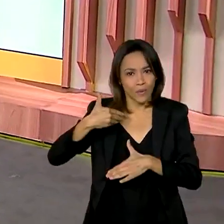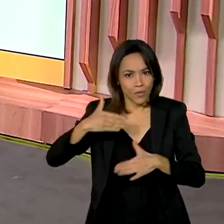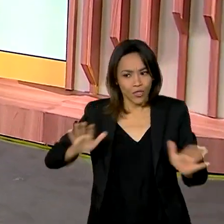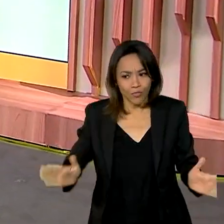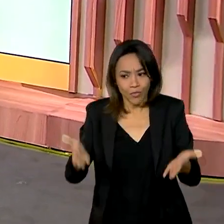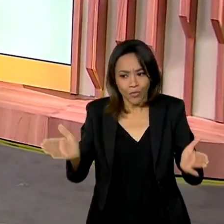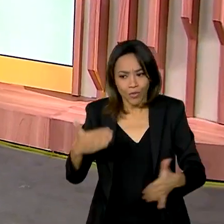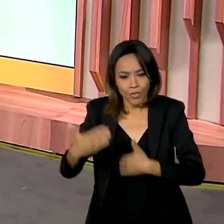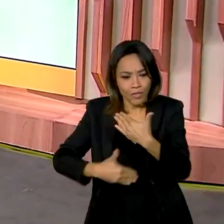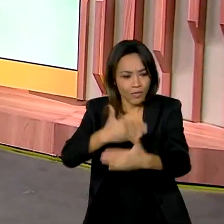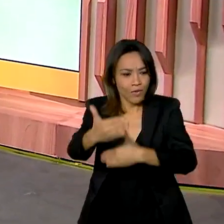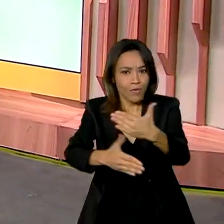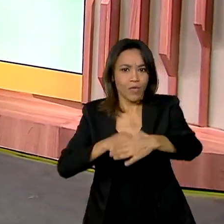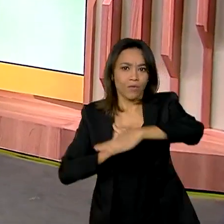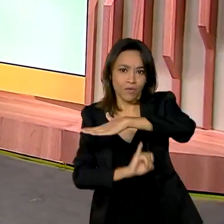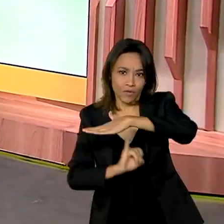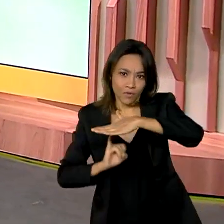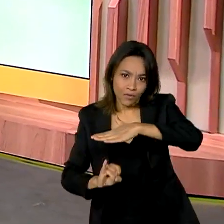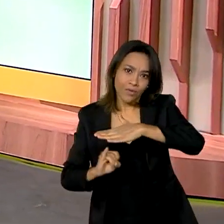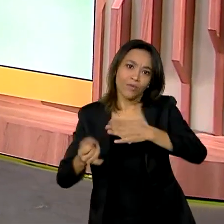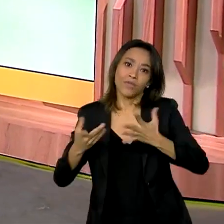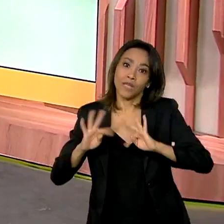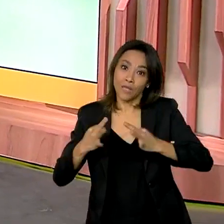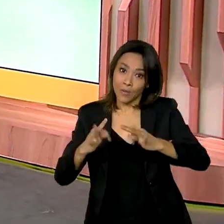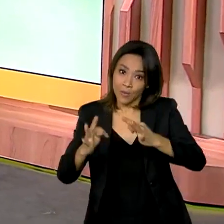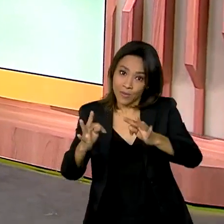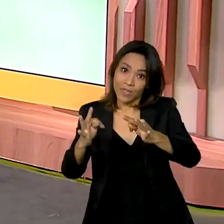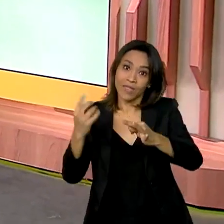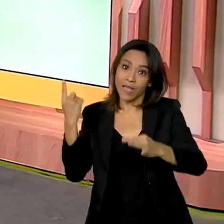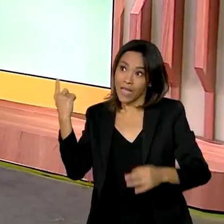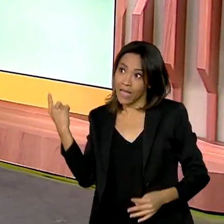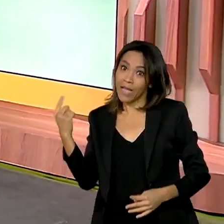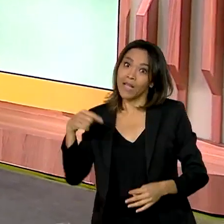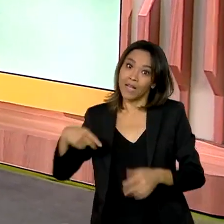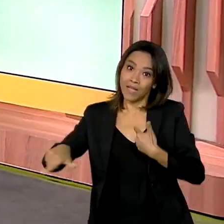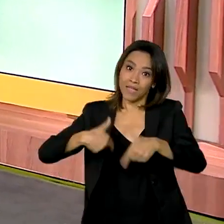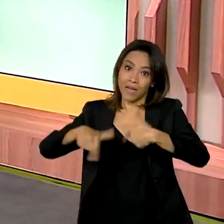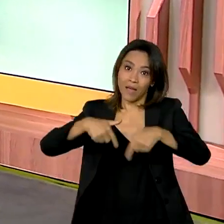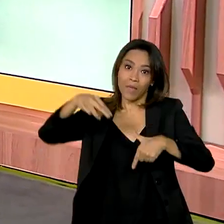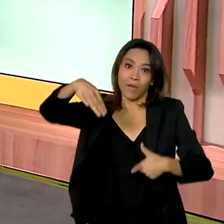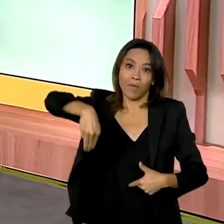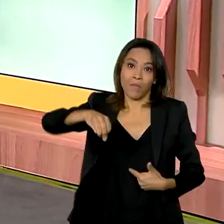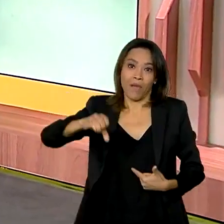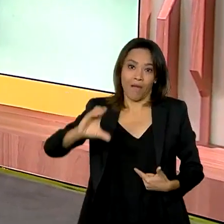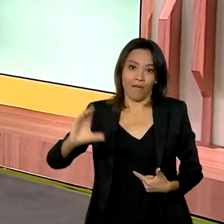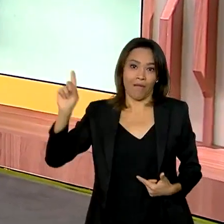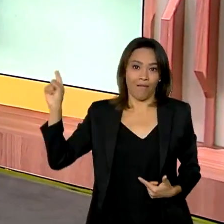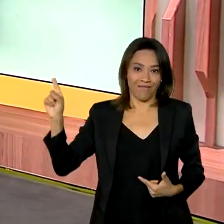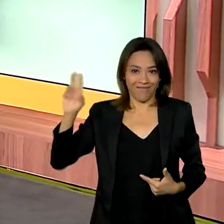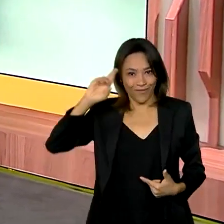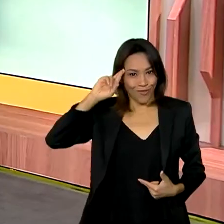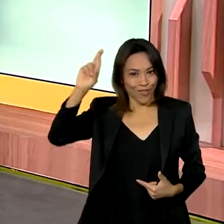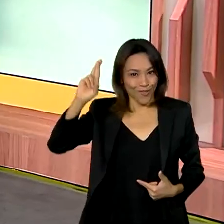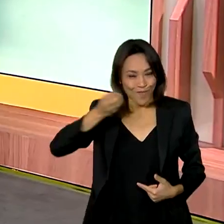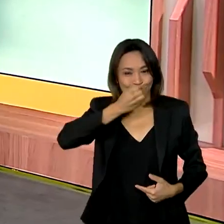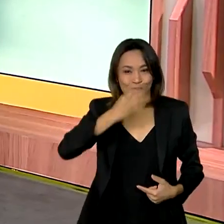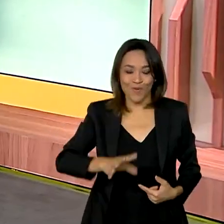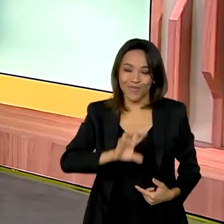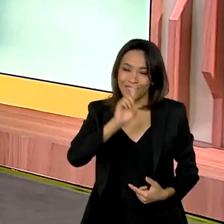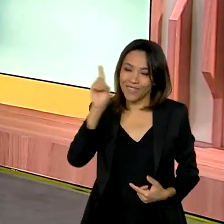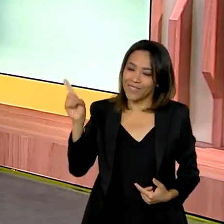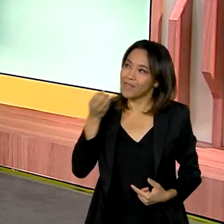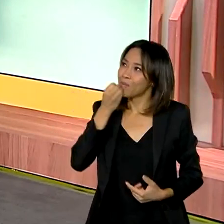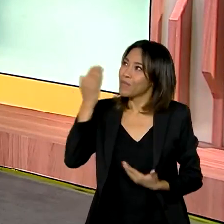Profissional, Científica e Tecnológica do MEC, Marcelo Breganoli. Diretor, bom dia,